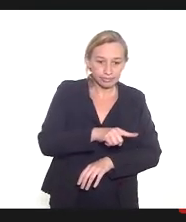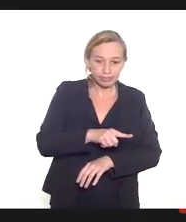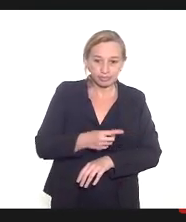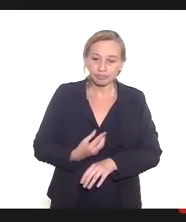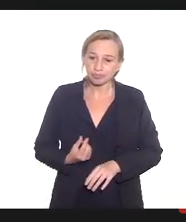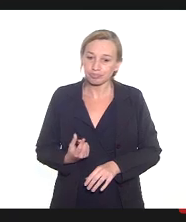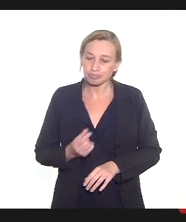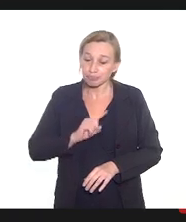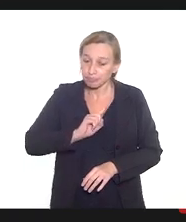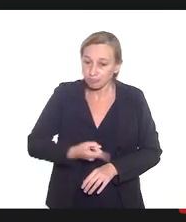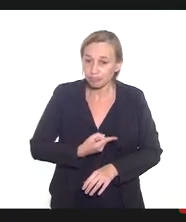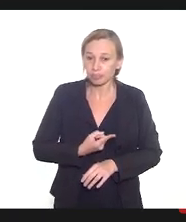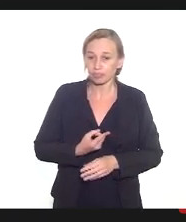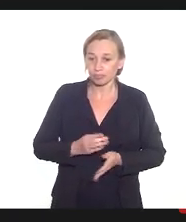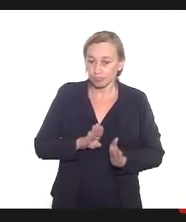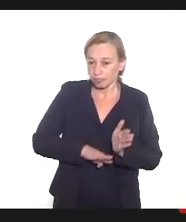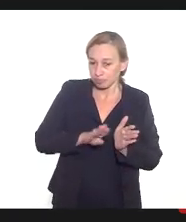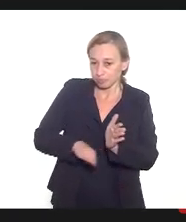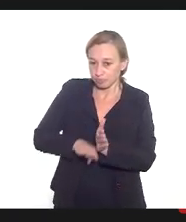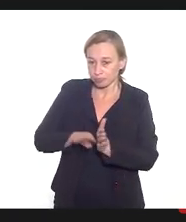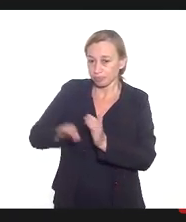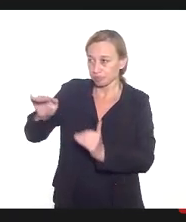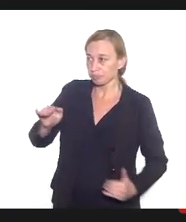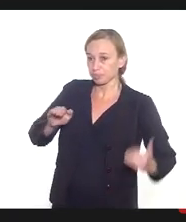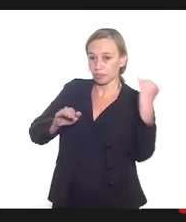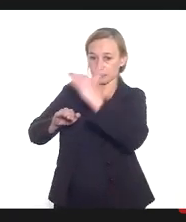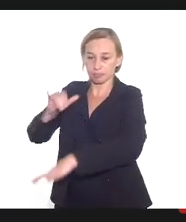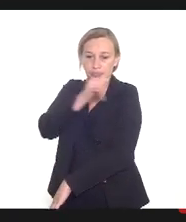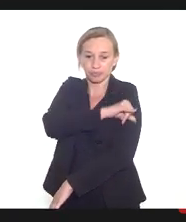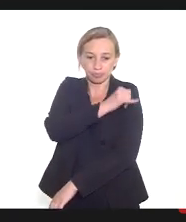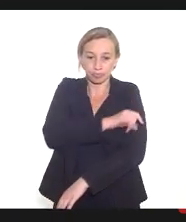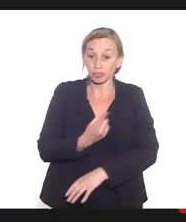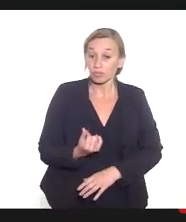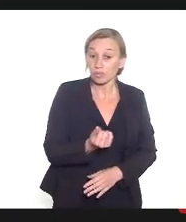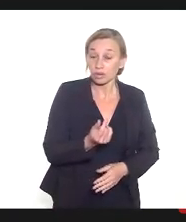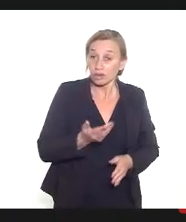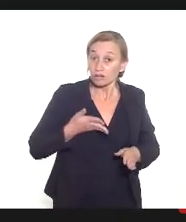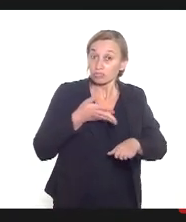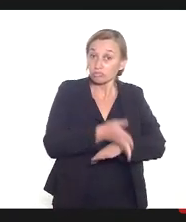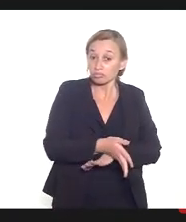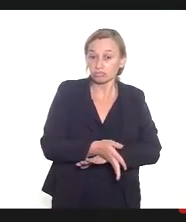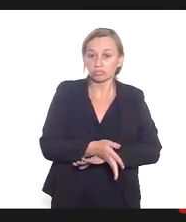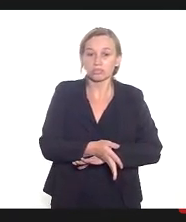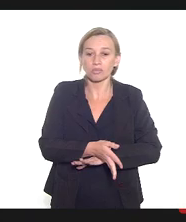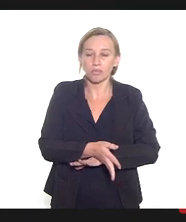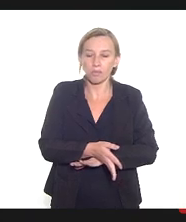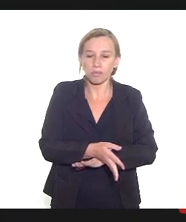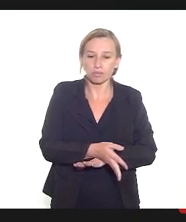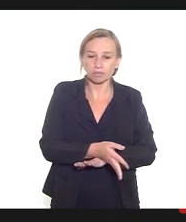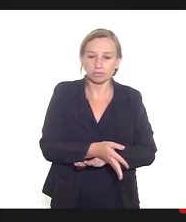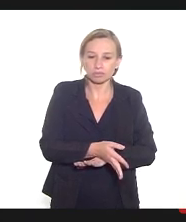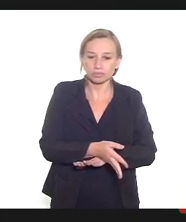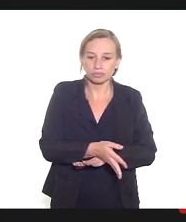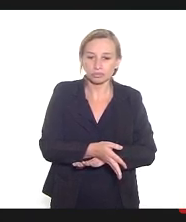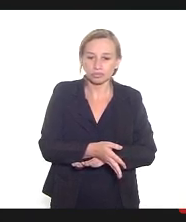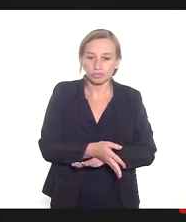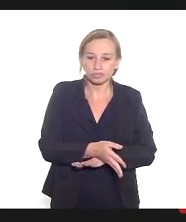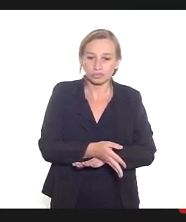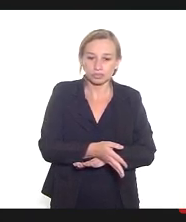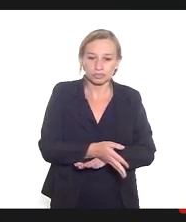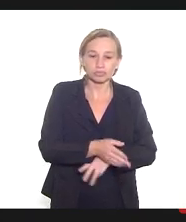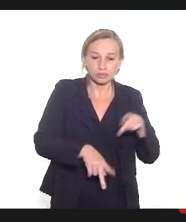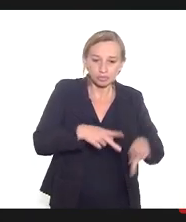milhões com o supera Rio com dinheiro que tá chegando lá e na no povo